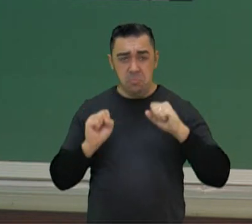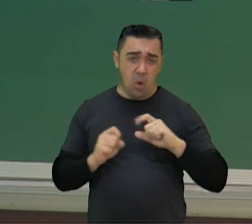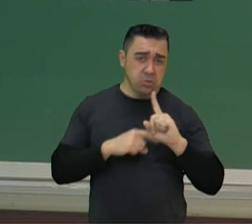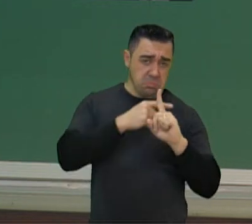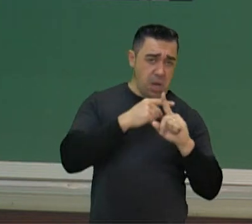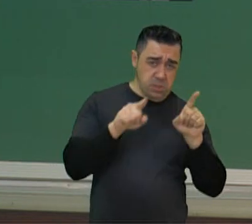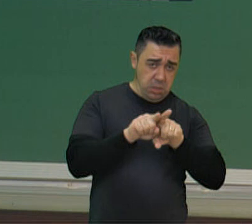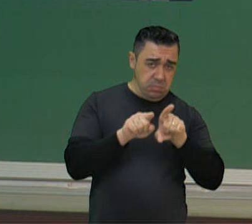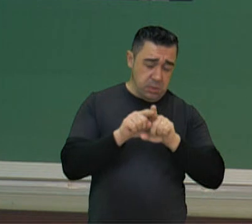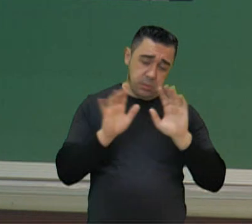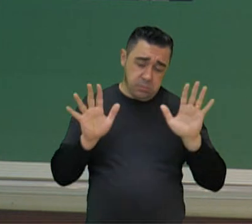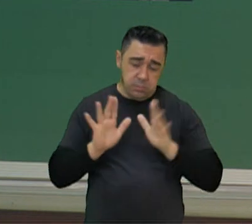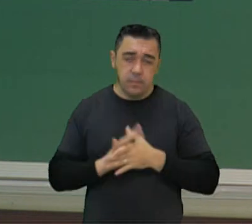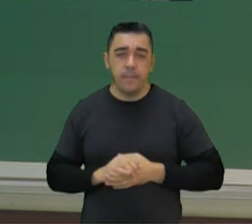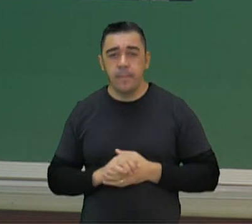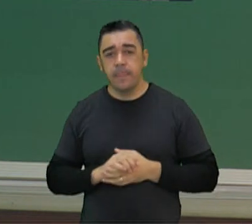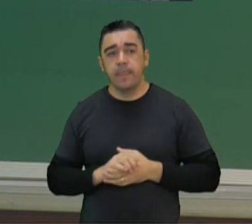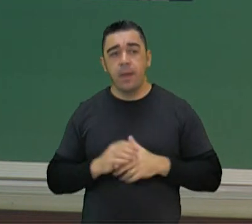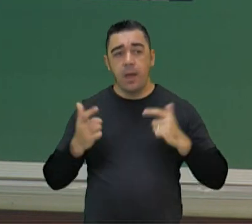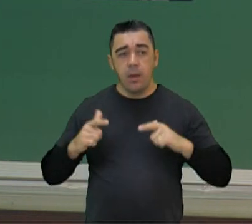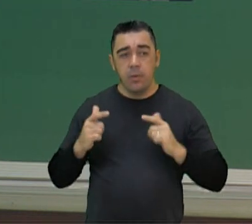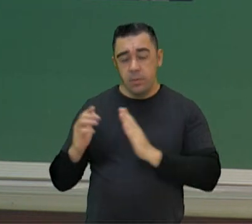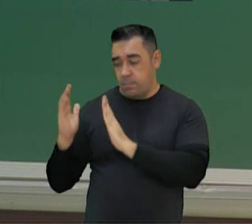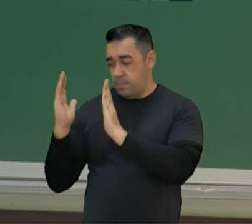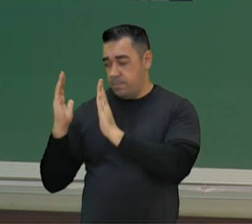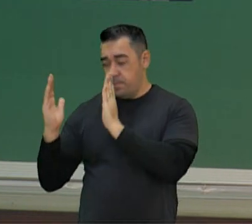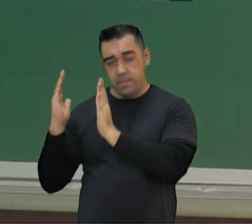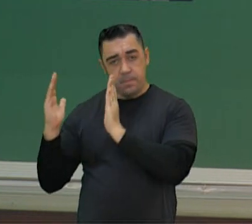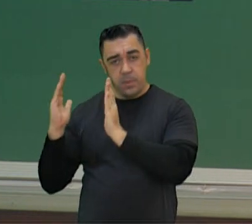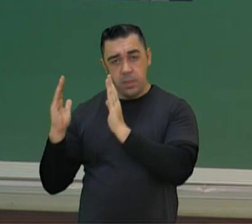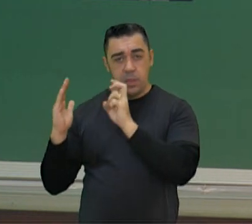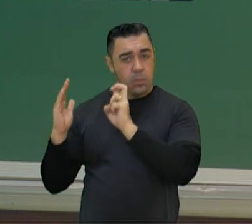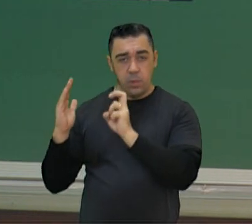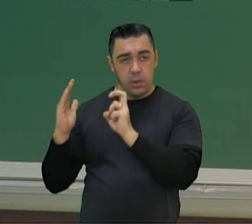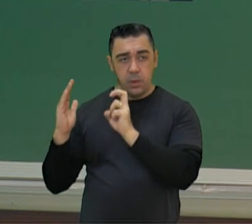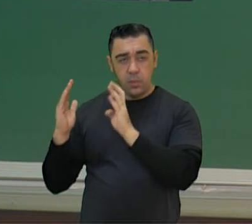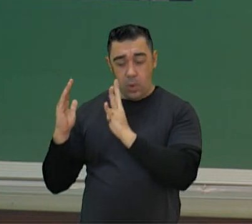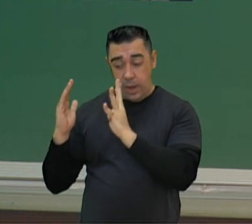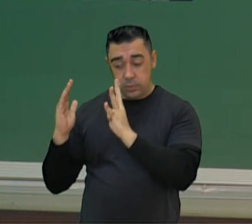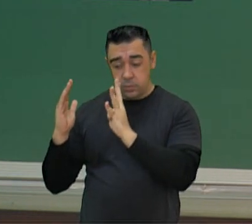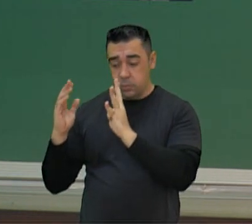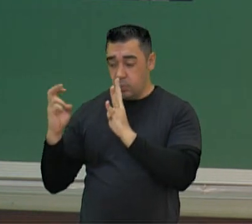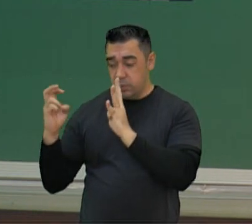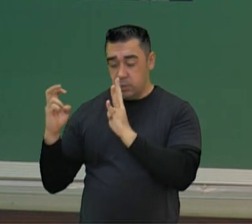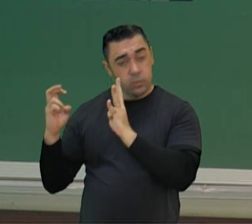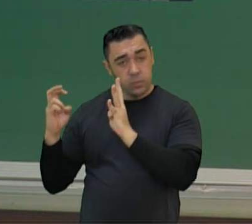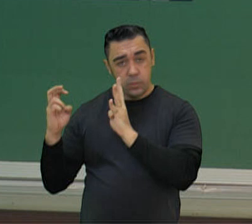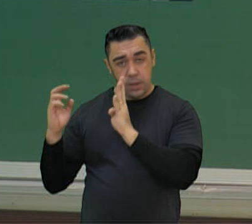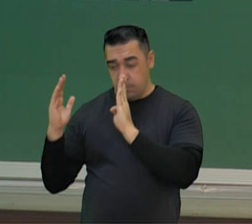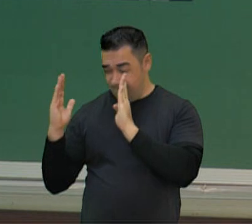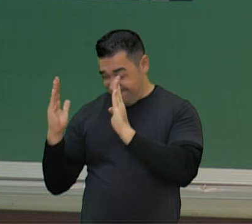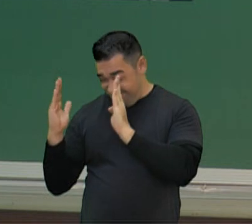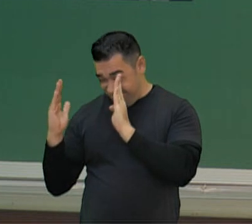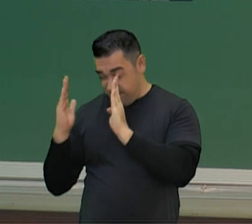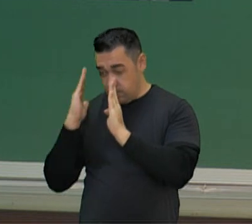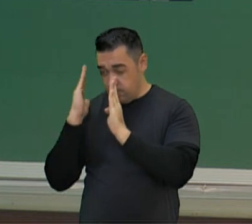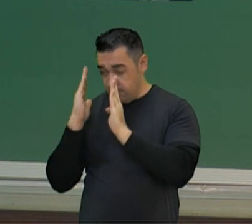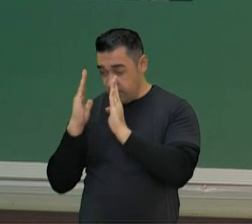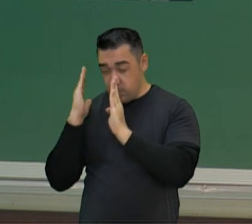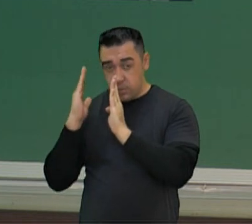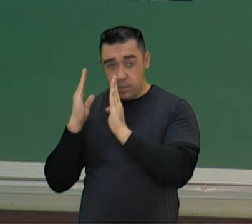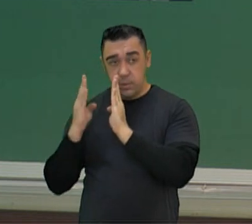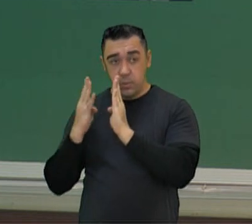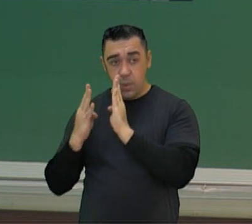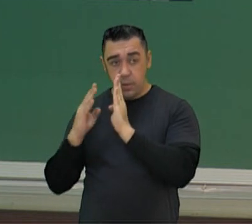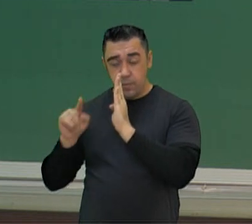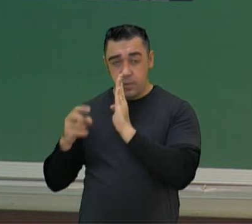frente. A sua localização na reta numérica, ele não é 5 e ele não é o 4. Ele está entre o 4